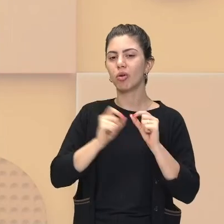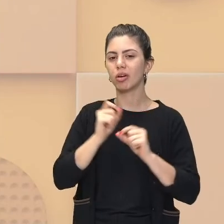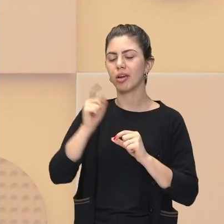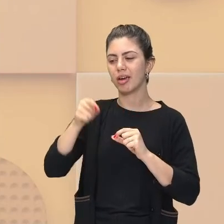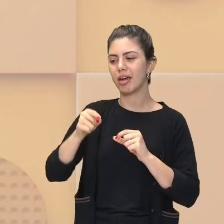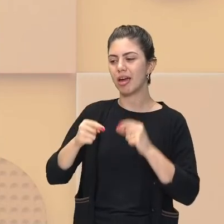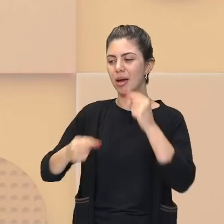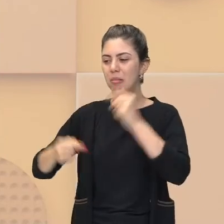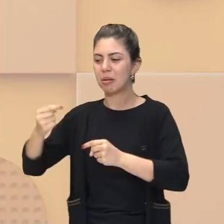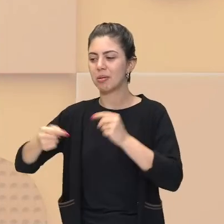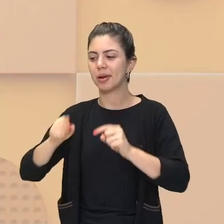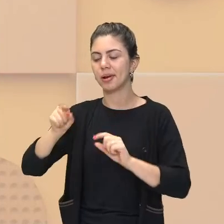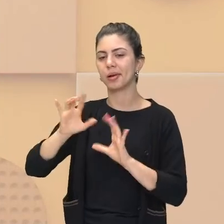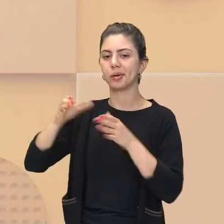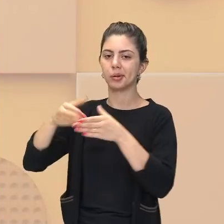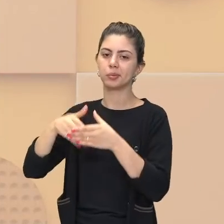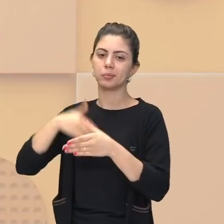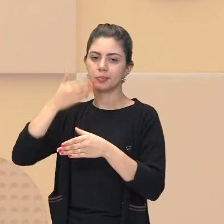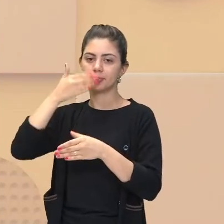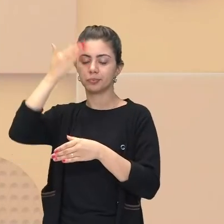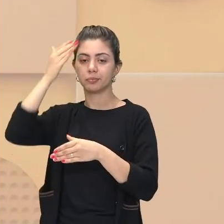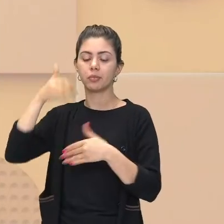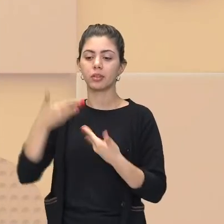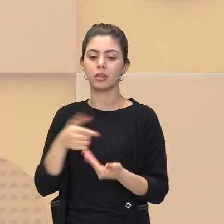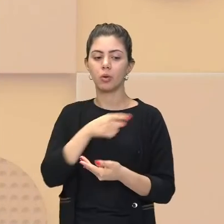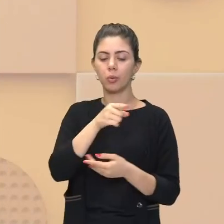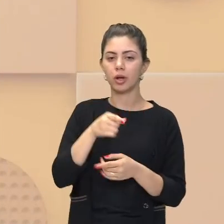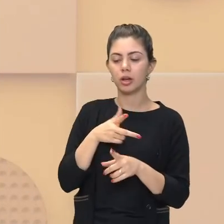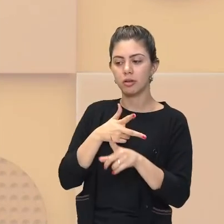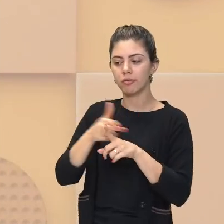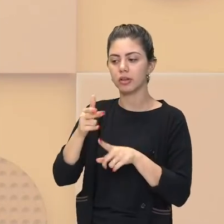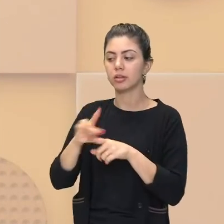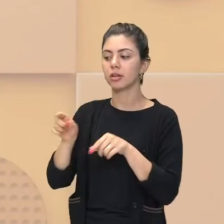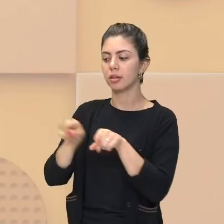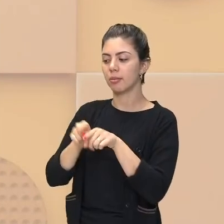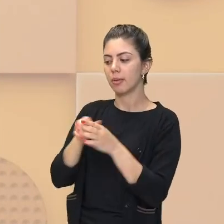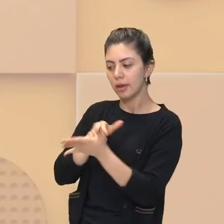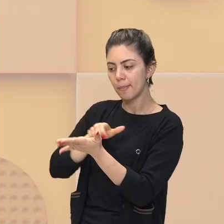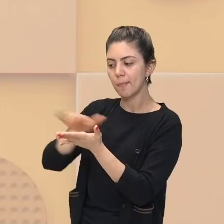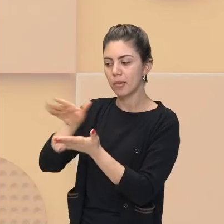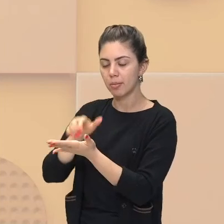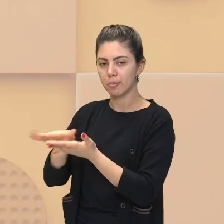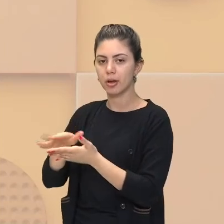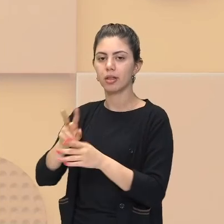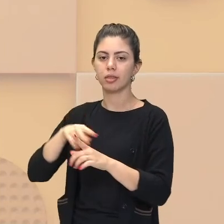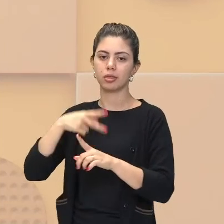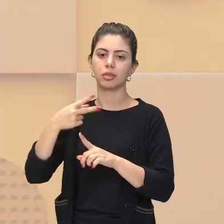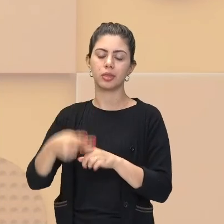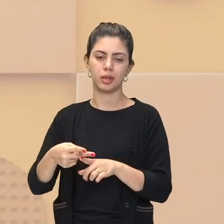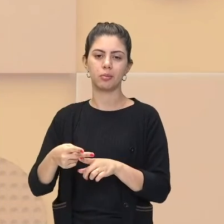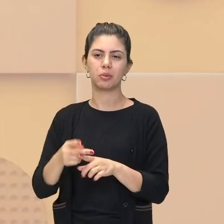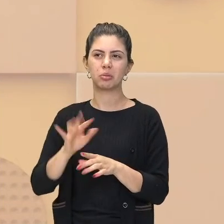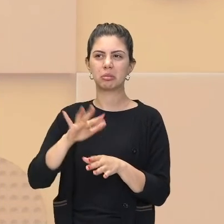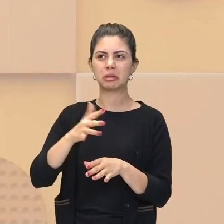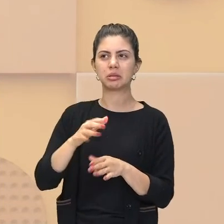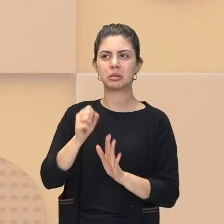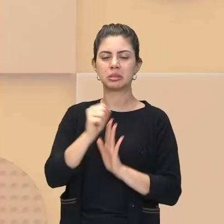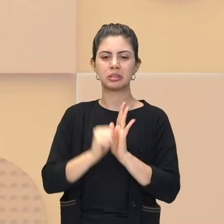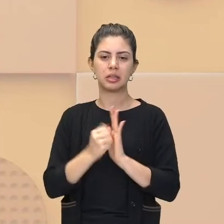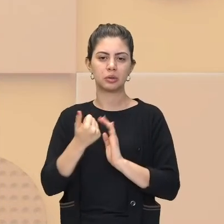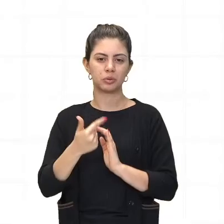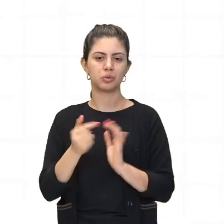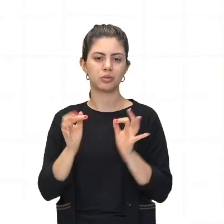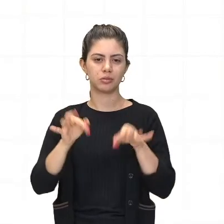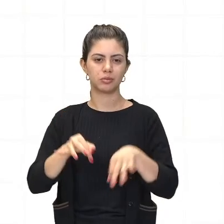essa conquista da Península Ibérica e expulsão dos mouros, ela vai se dar posteriormente no final do século XII.